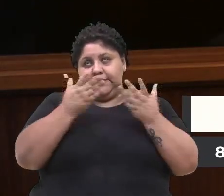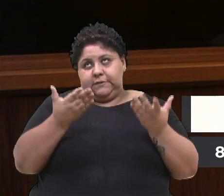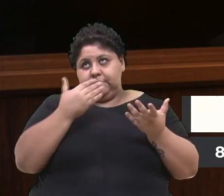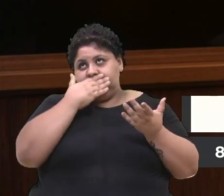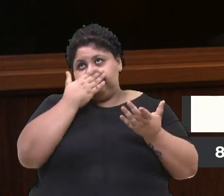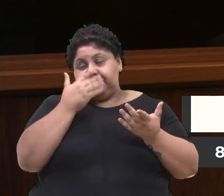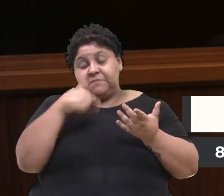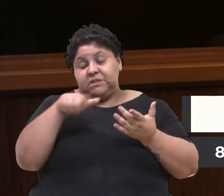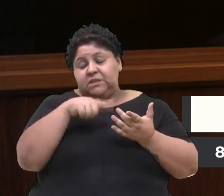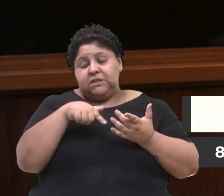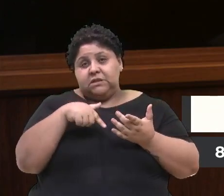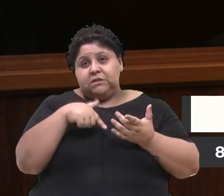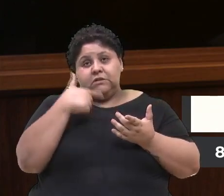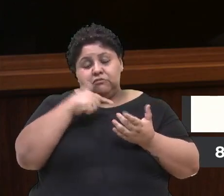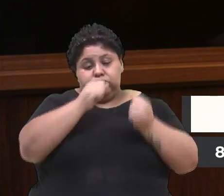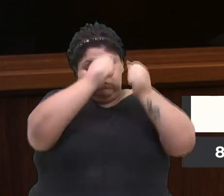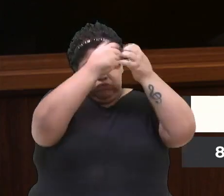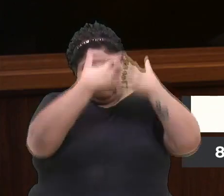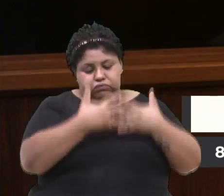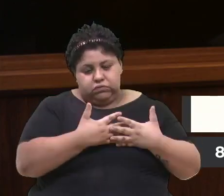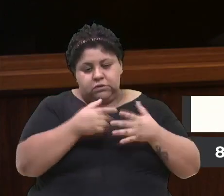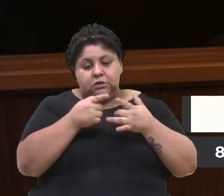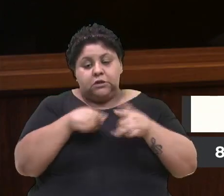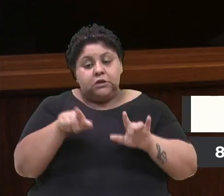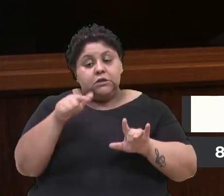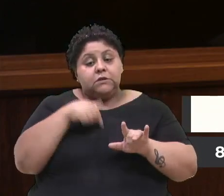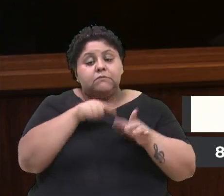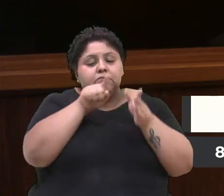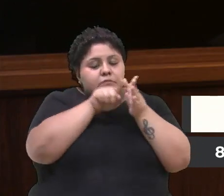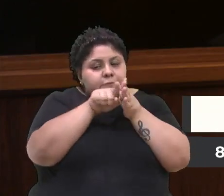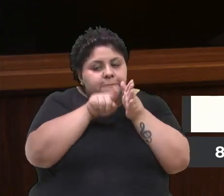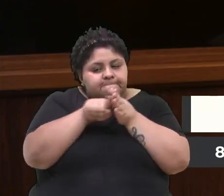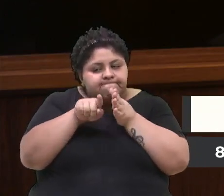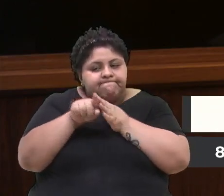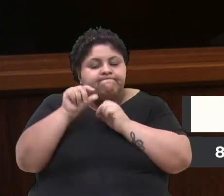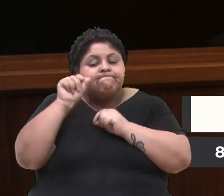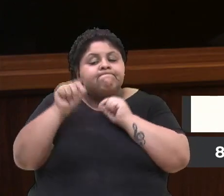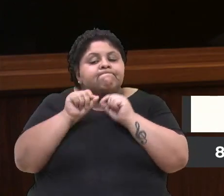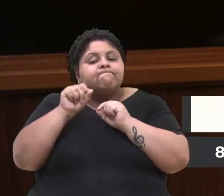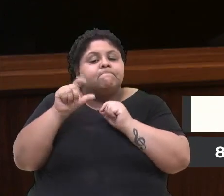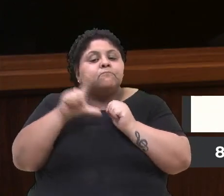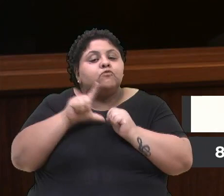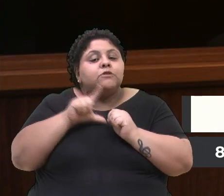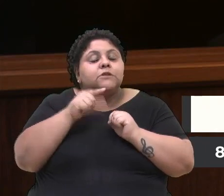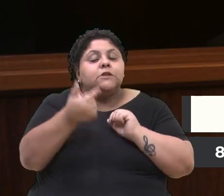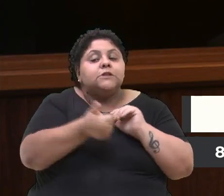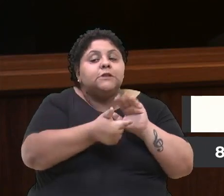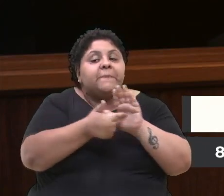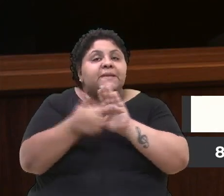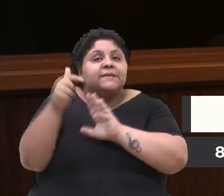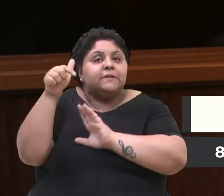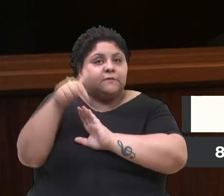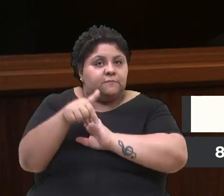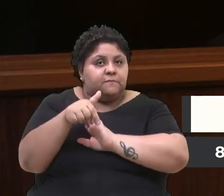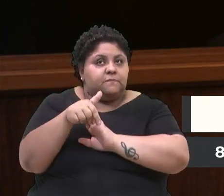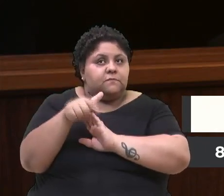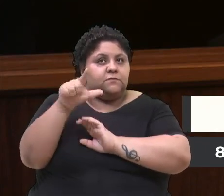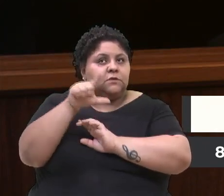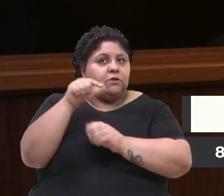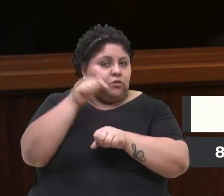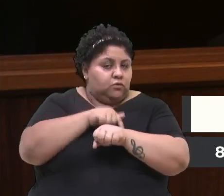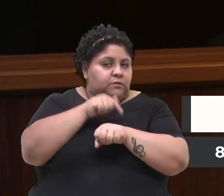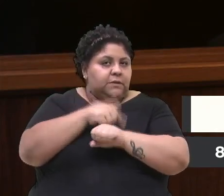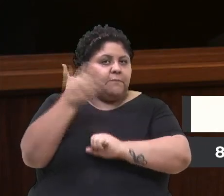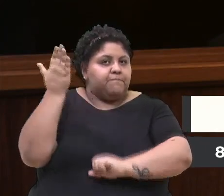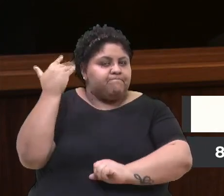uma explicação, mas eu fui pesquisar o que tinha sido apresentado aqui um tempo atrás e